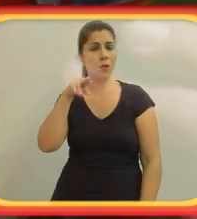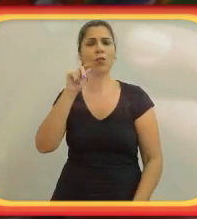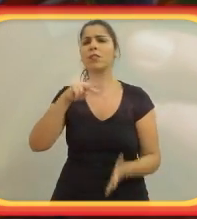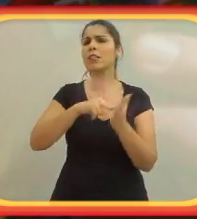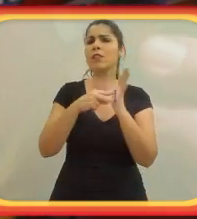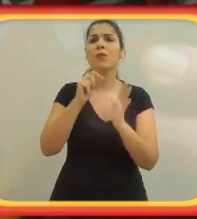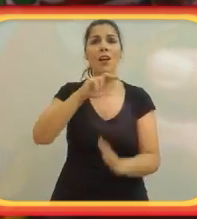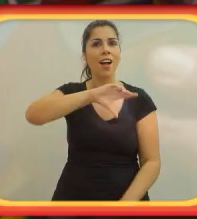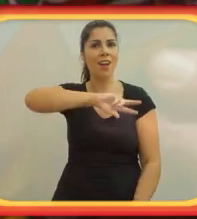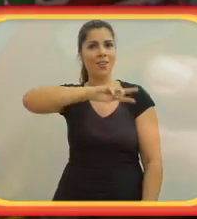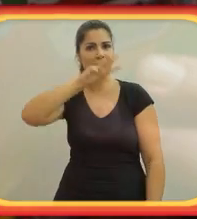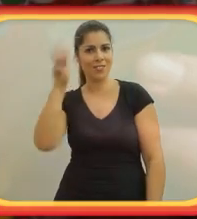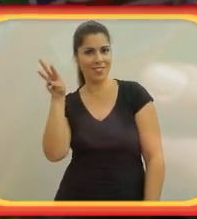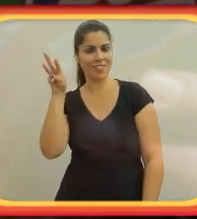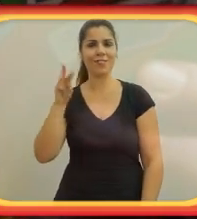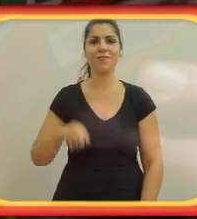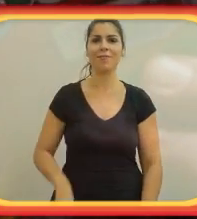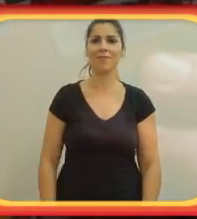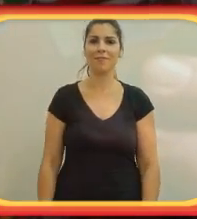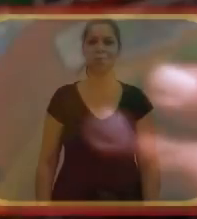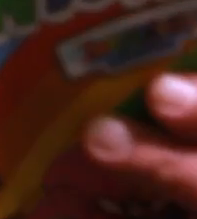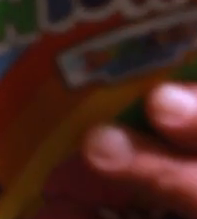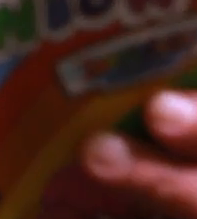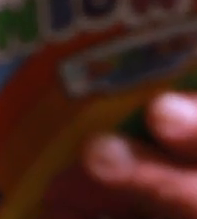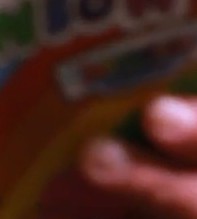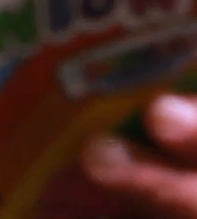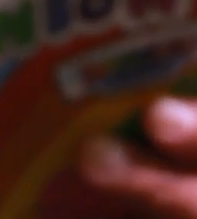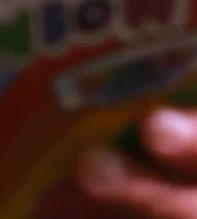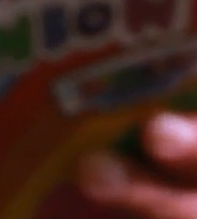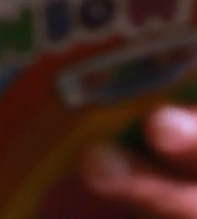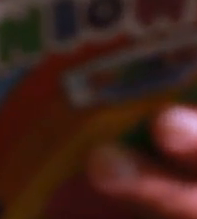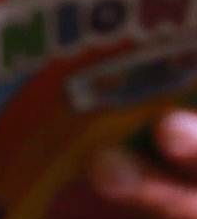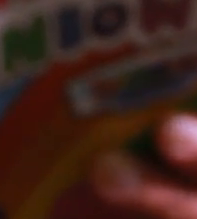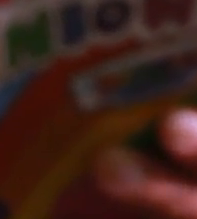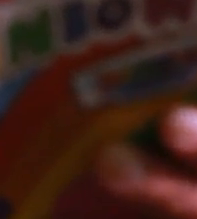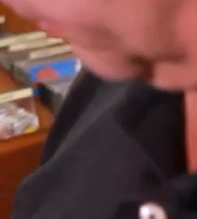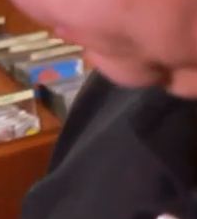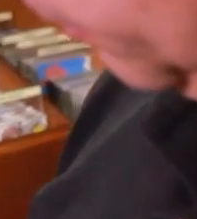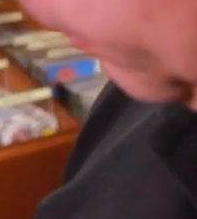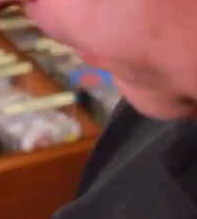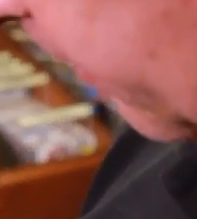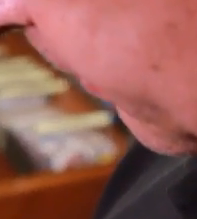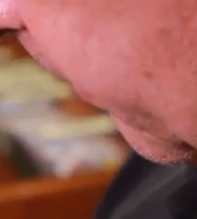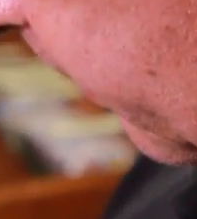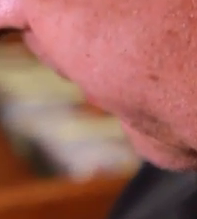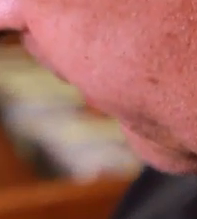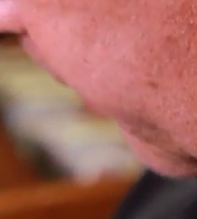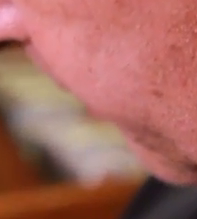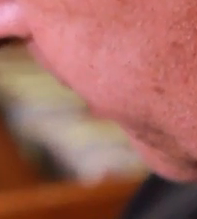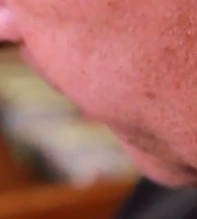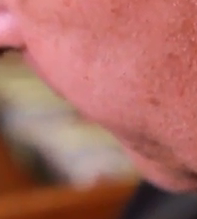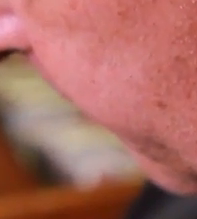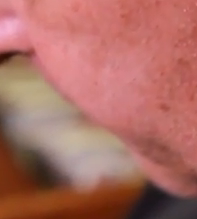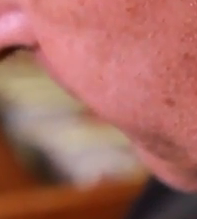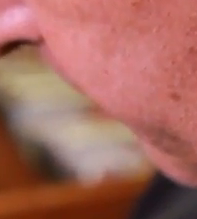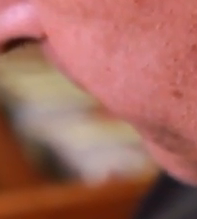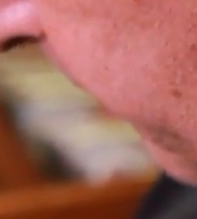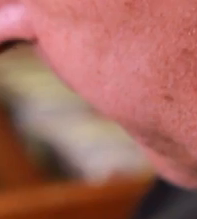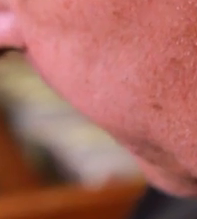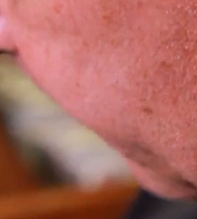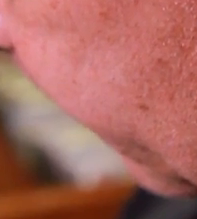em inglês e Rainbow, arco-íris. O pai de Rafaela segura o mangá Fairy Rainbow